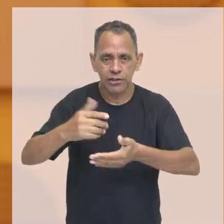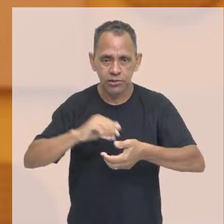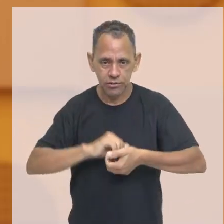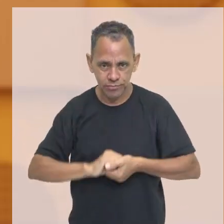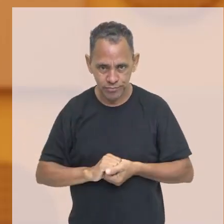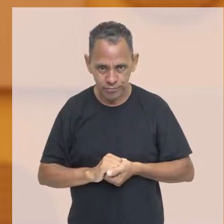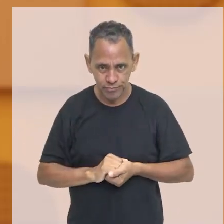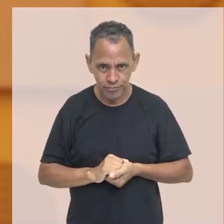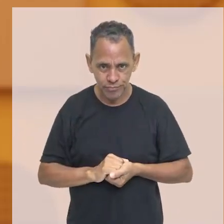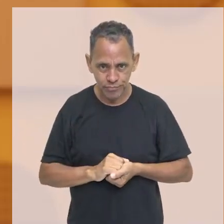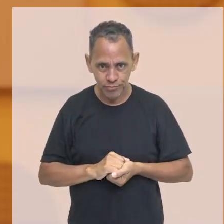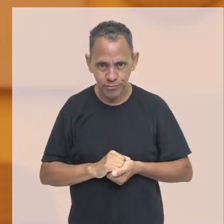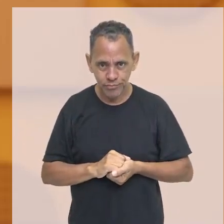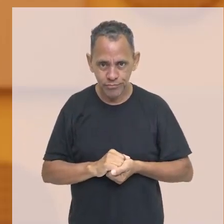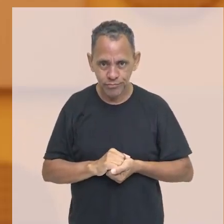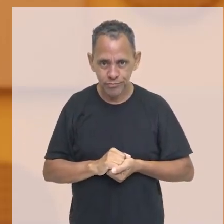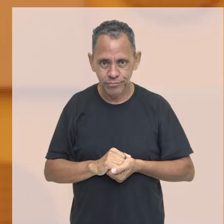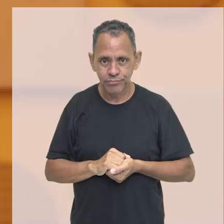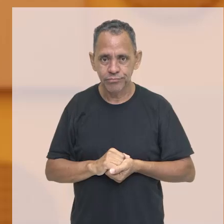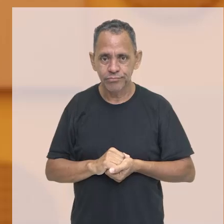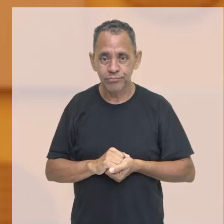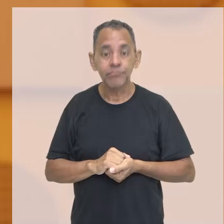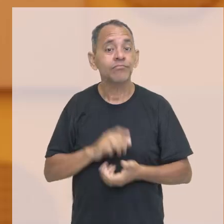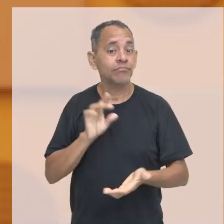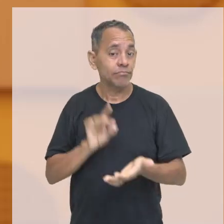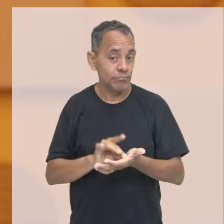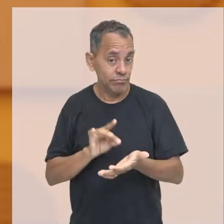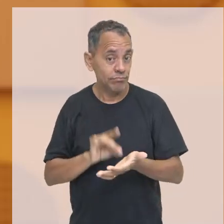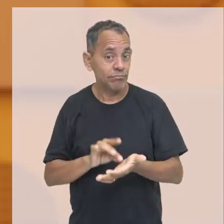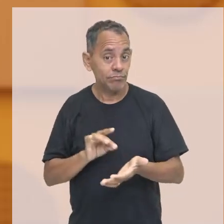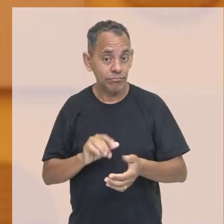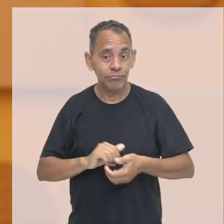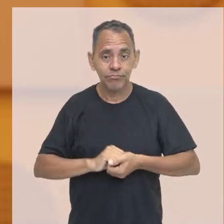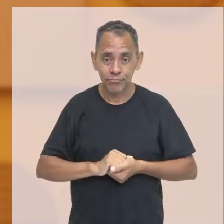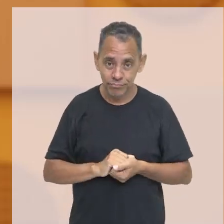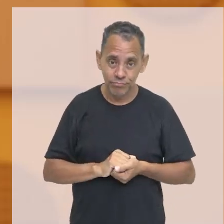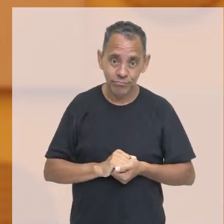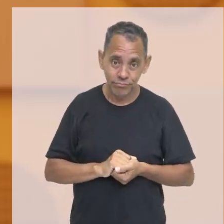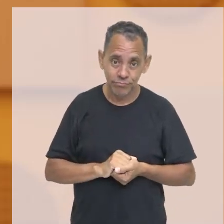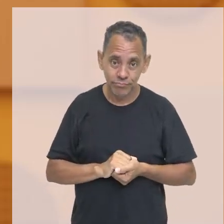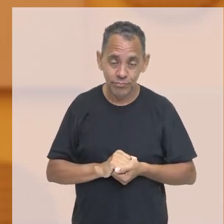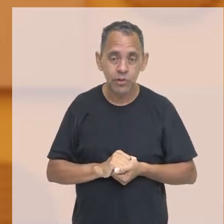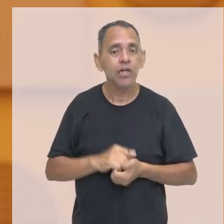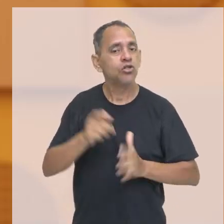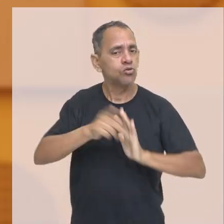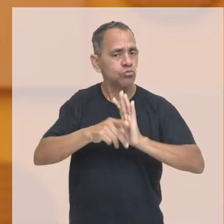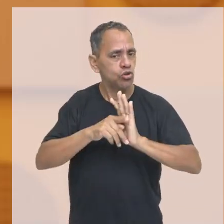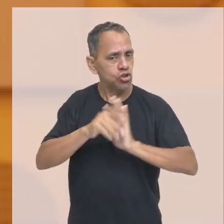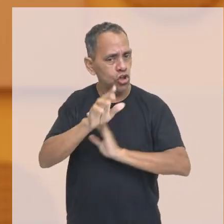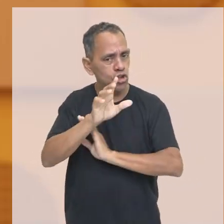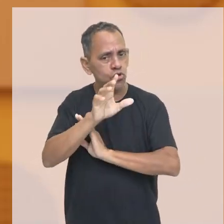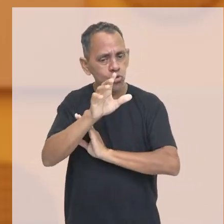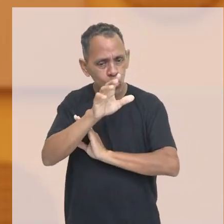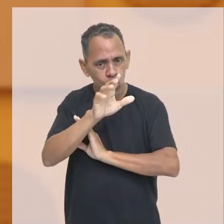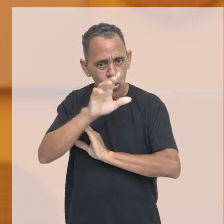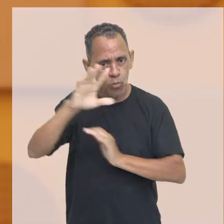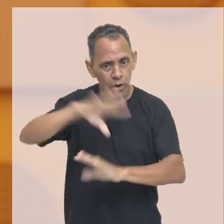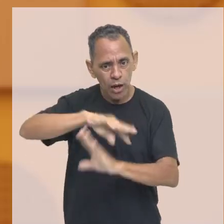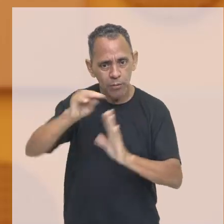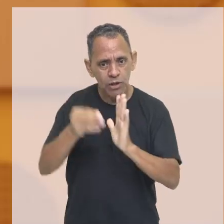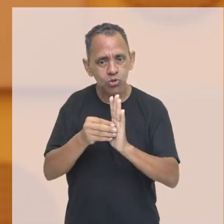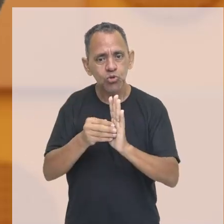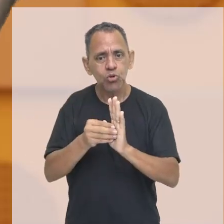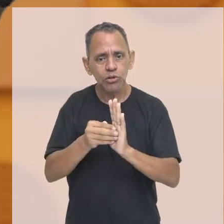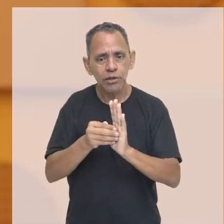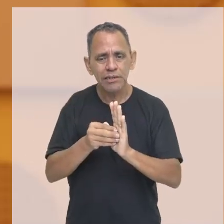fato vá para a Amazônia. E mais uma vez, esses grandes projetos para a região, eles vinham